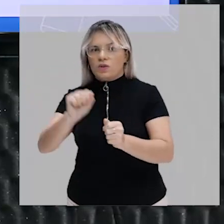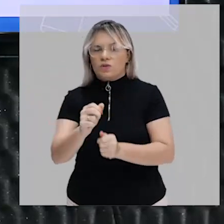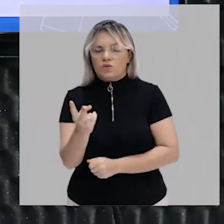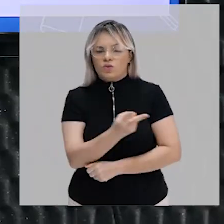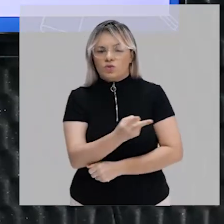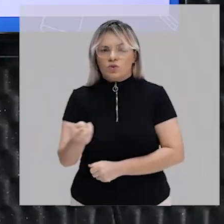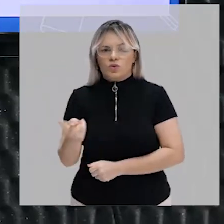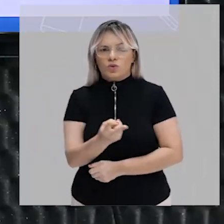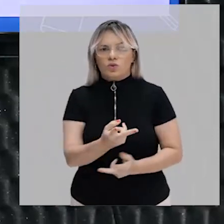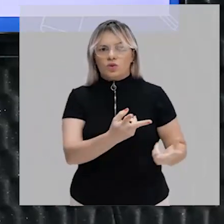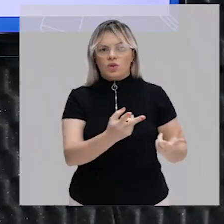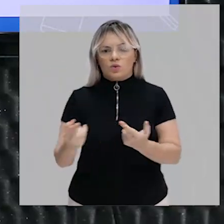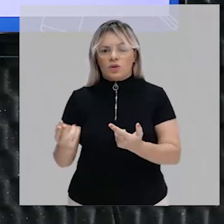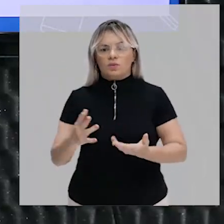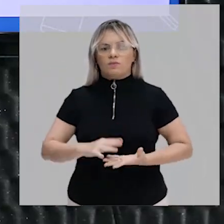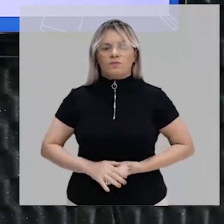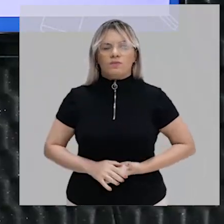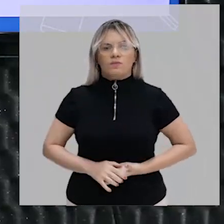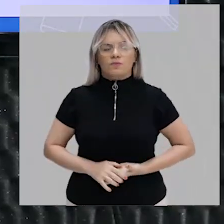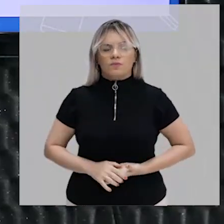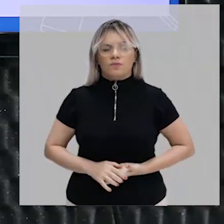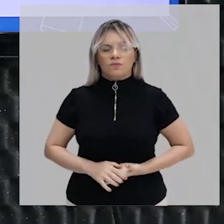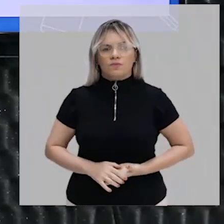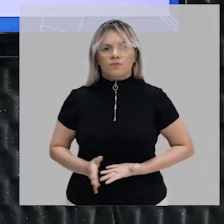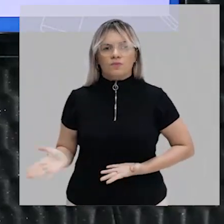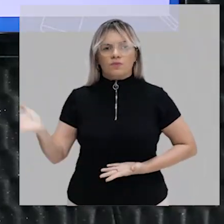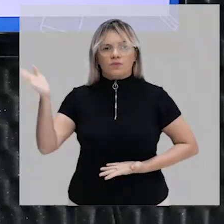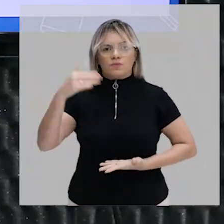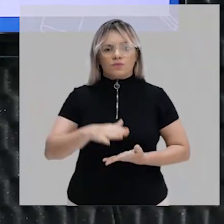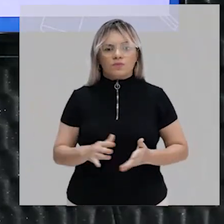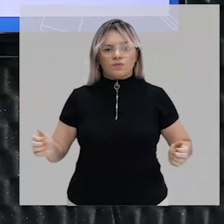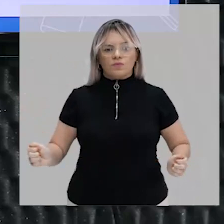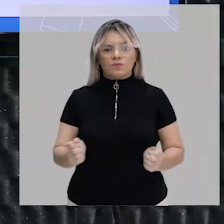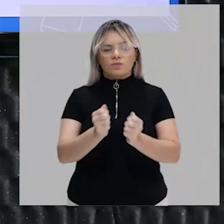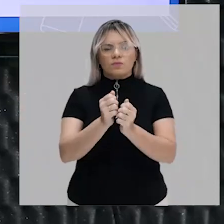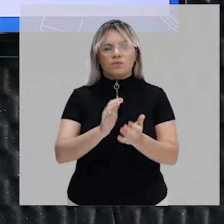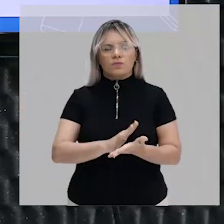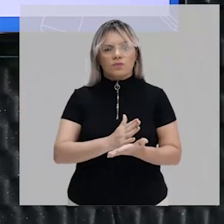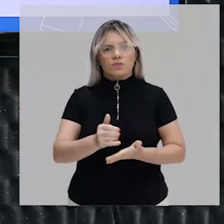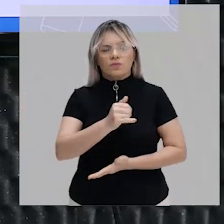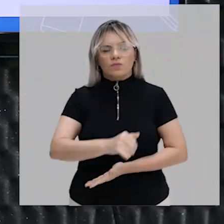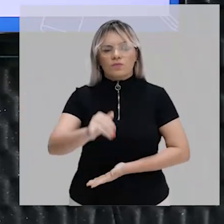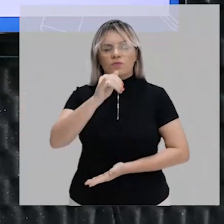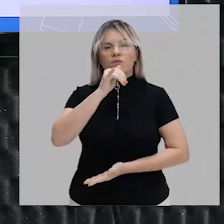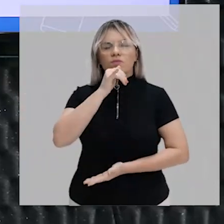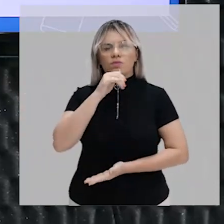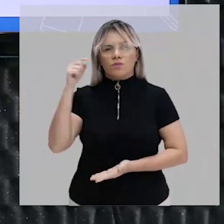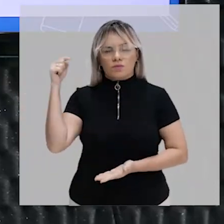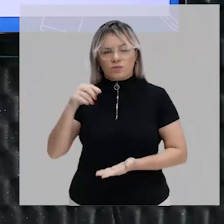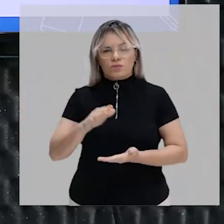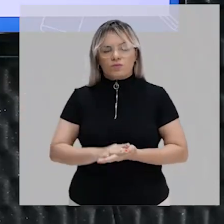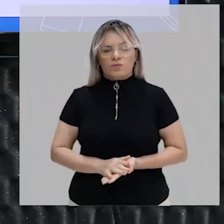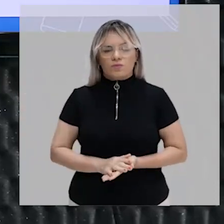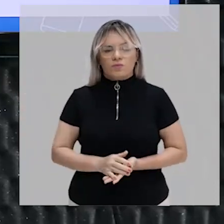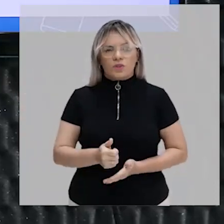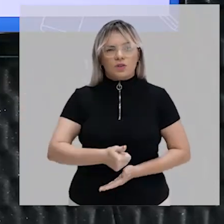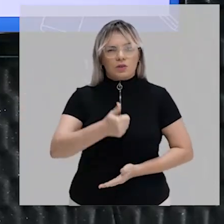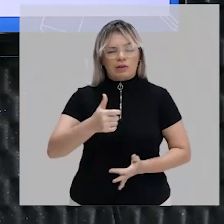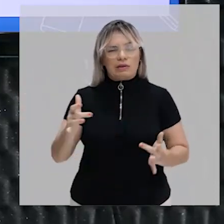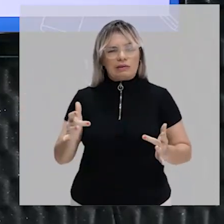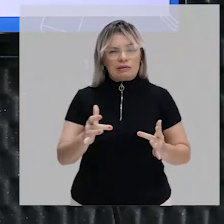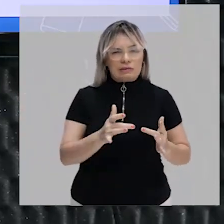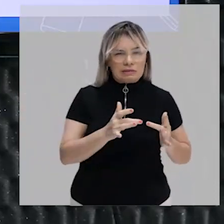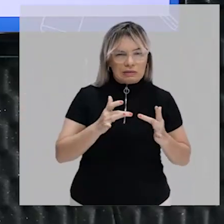dois conjuntos, tá? Então, vamos acompanhar um exemplo para a gente garantir que, pelo menos, esse primeiro contato com